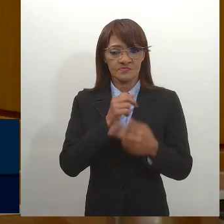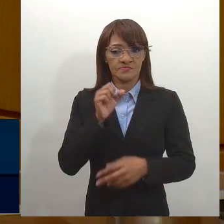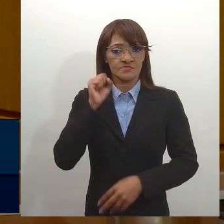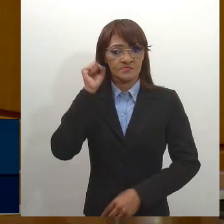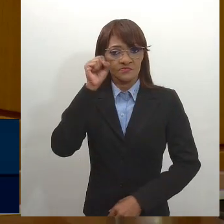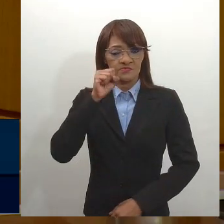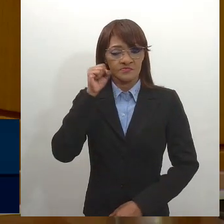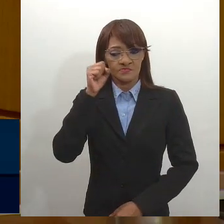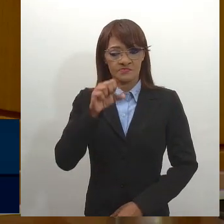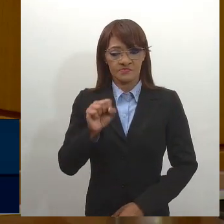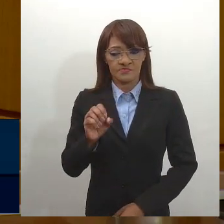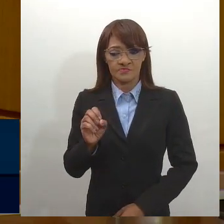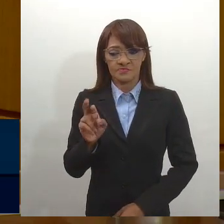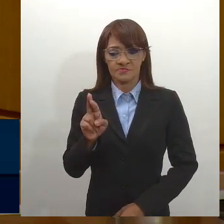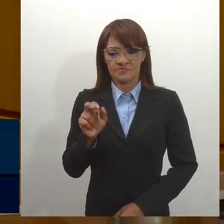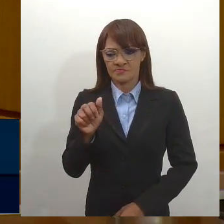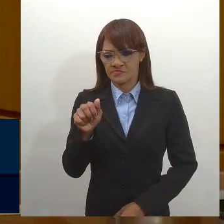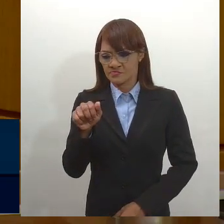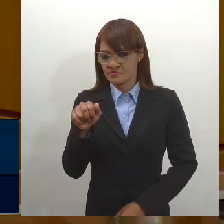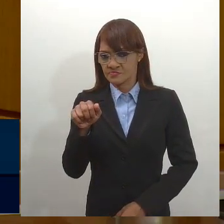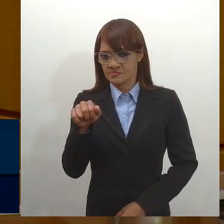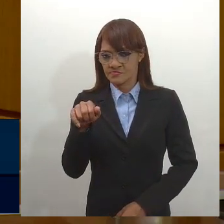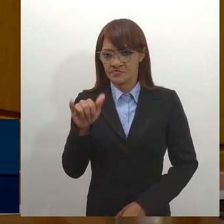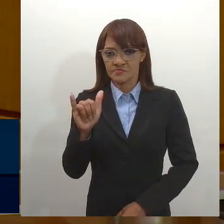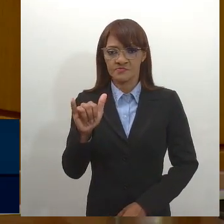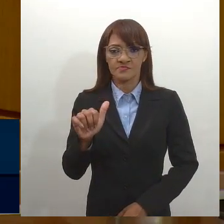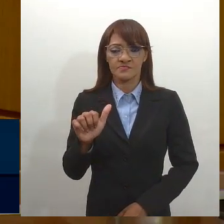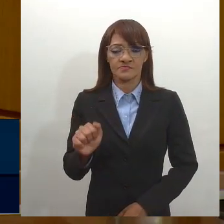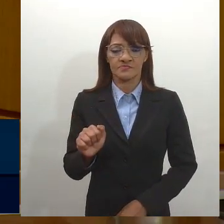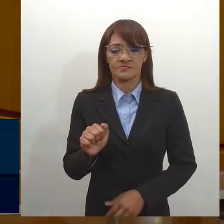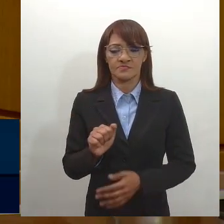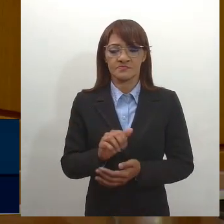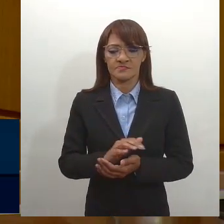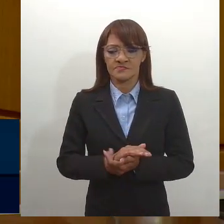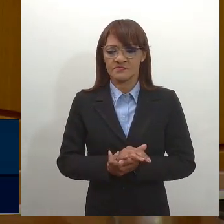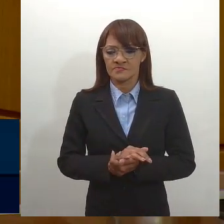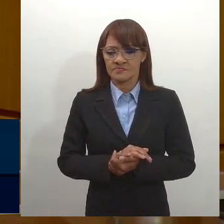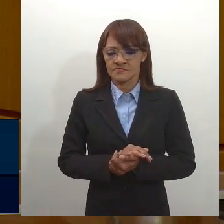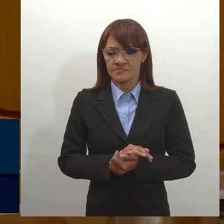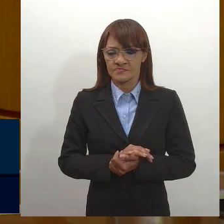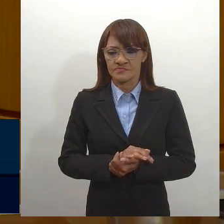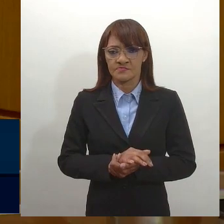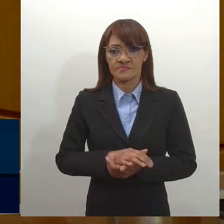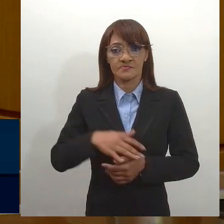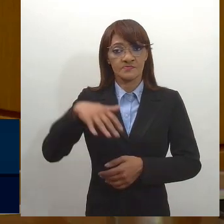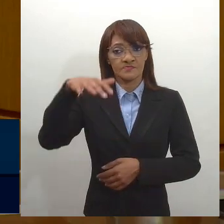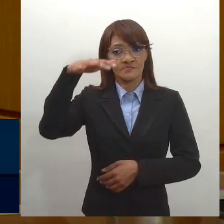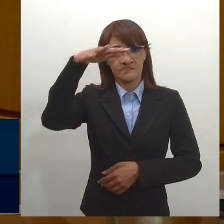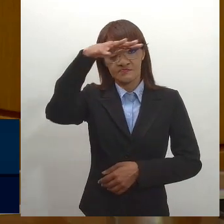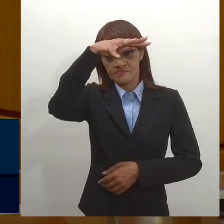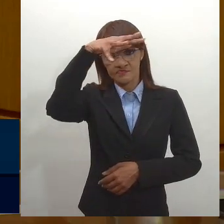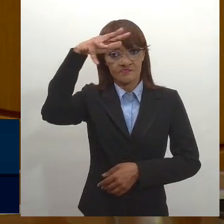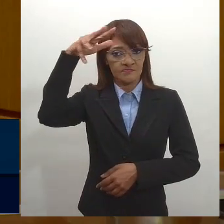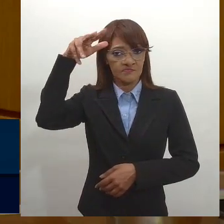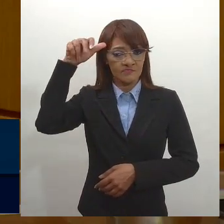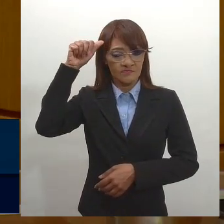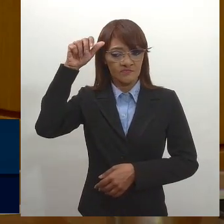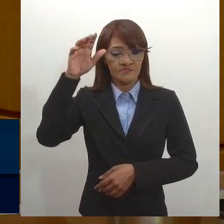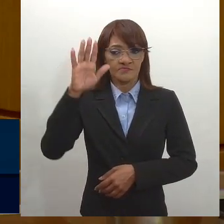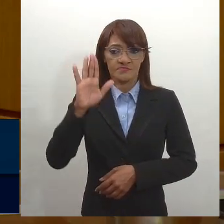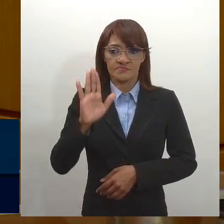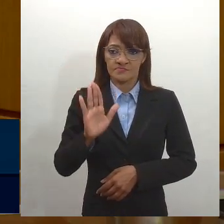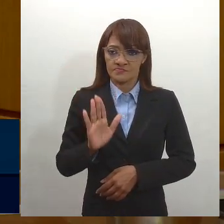Tronic, do Podemos do Mato Grosso do Sul. A relatora do projeto, que